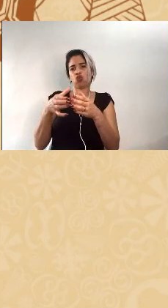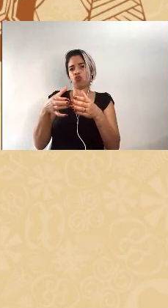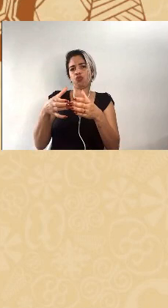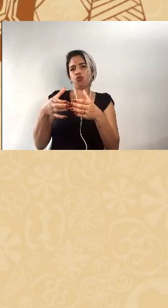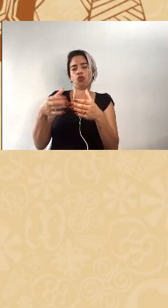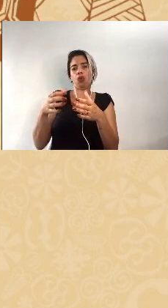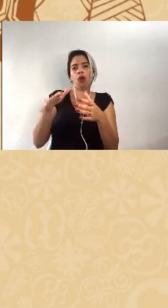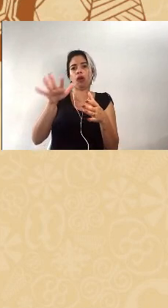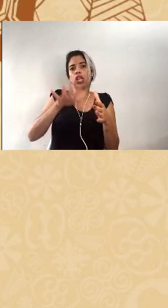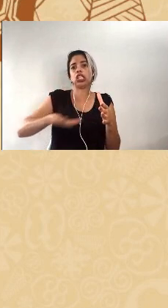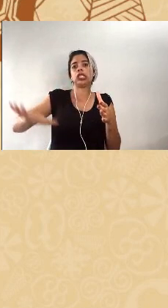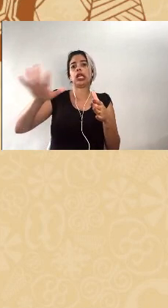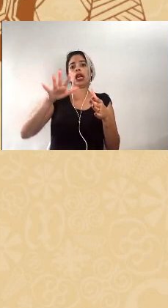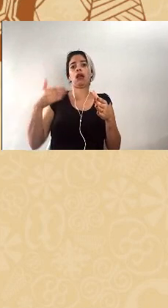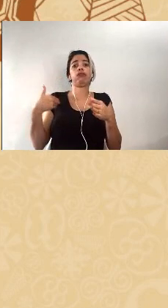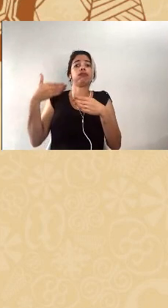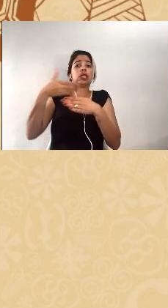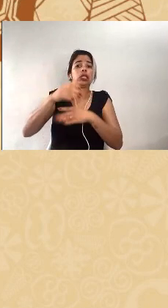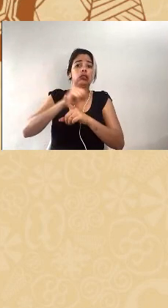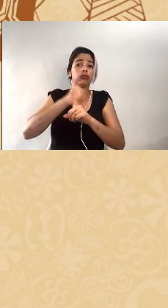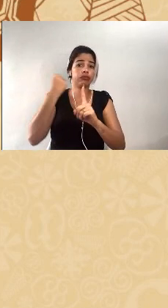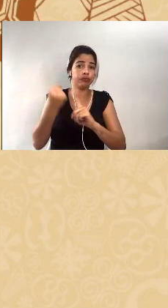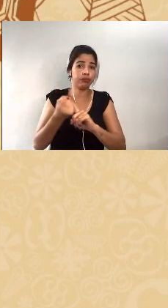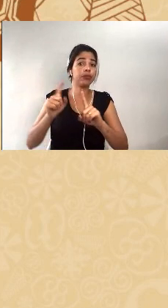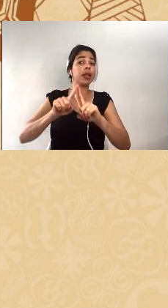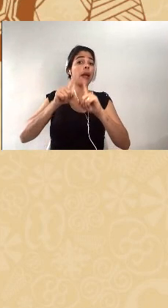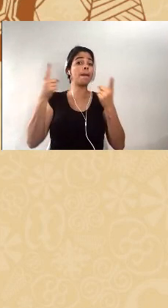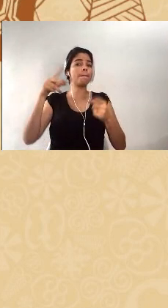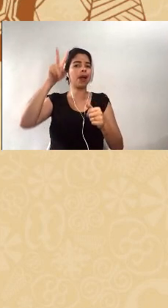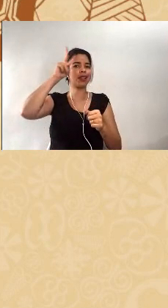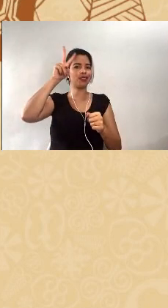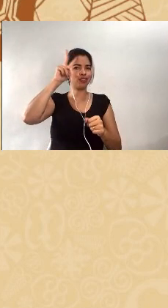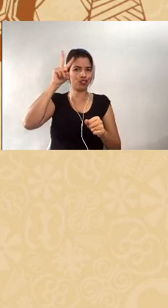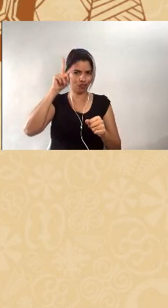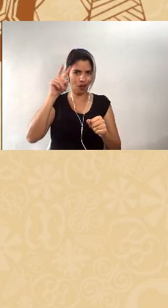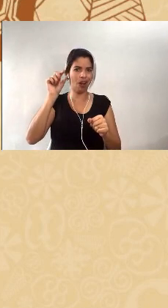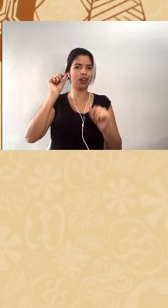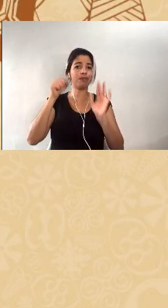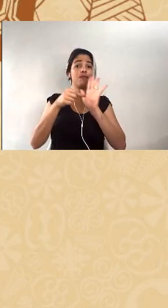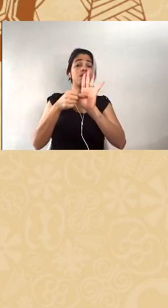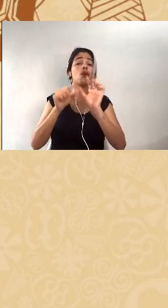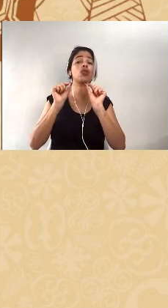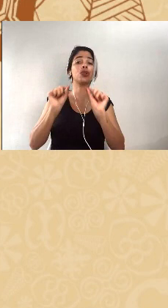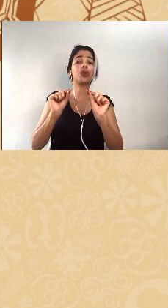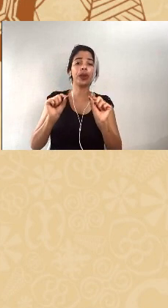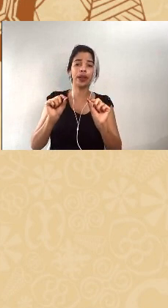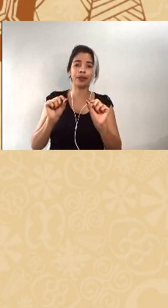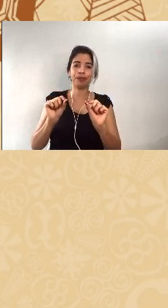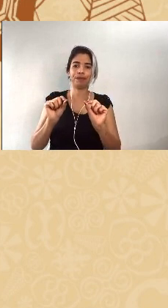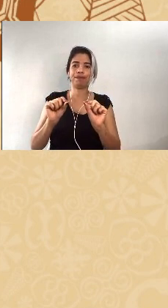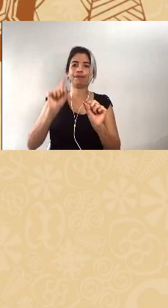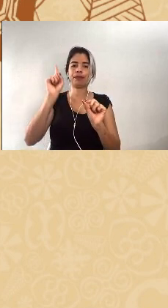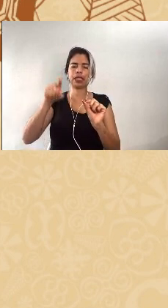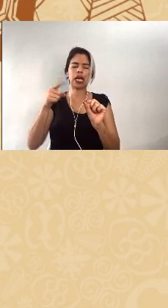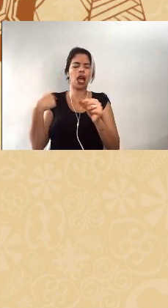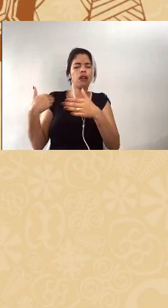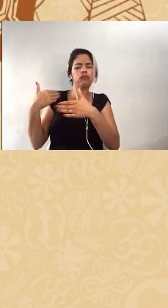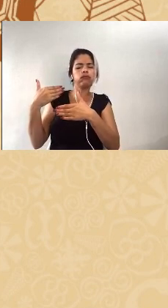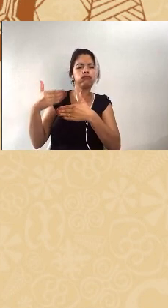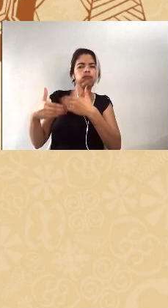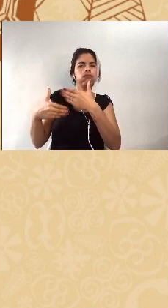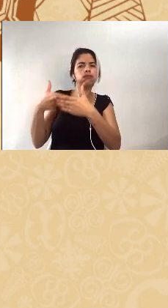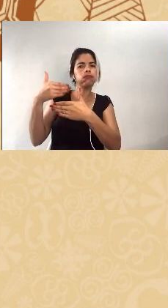na sociedade. E o que a gente vai ver ao longo da história, e um pouco disso vai aparecer aqui, é que essa construção ela se